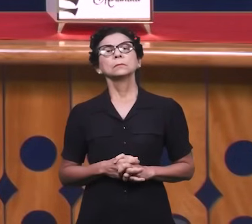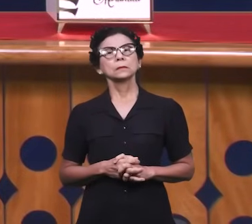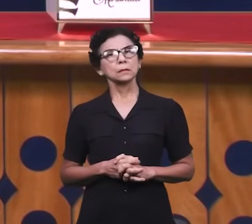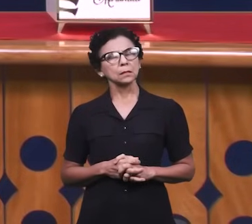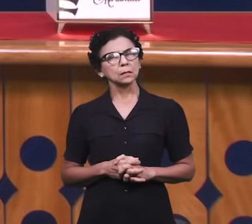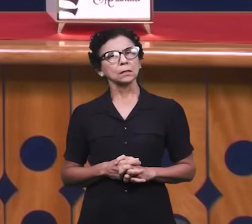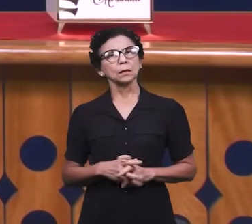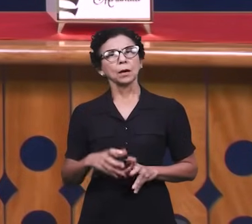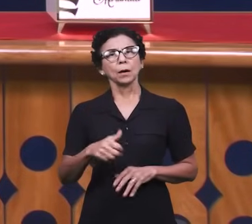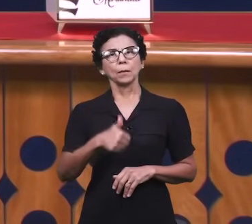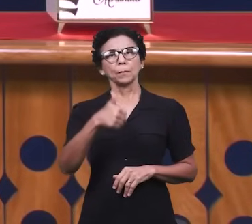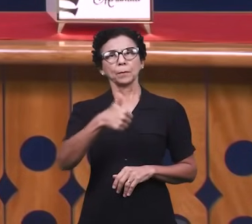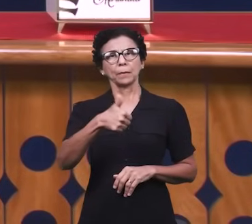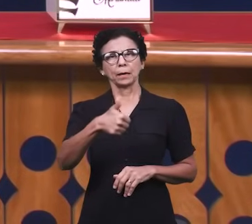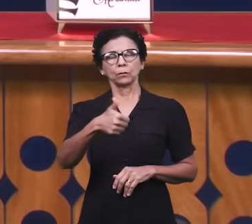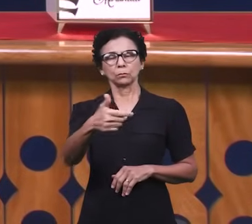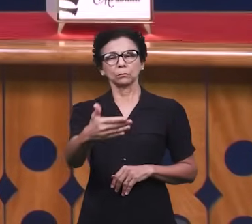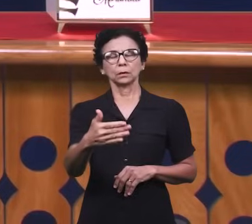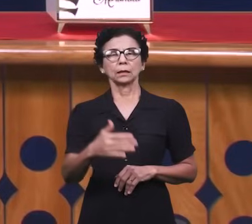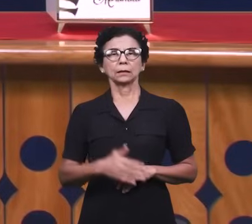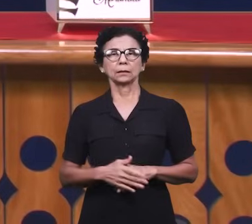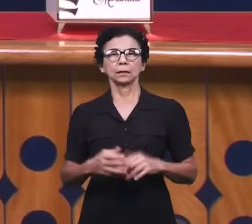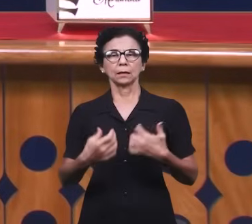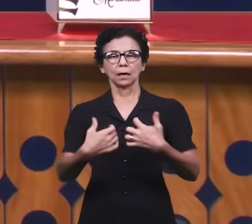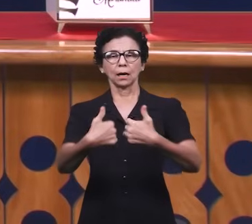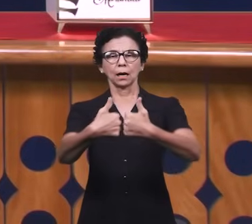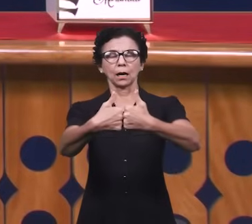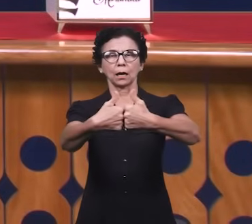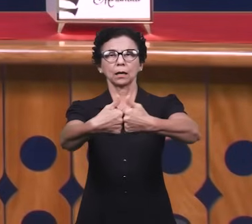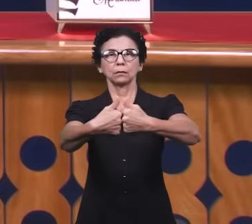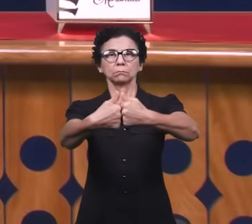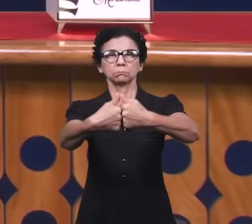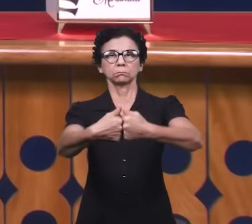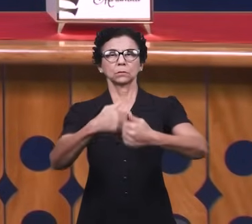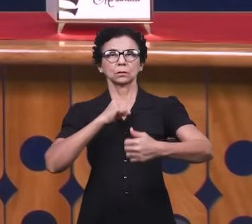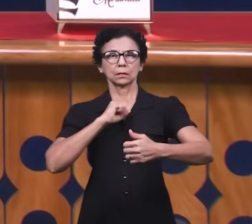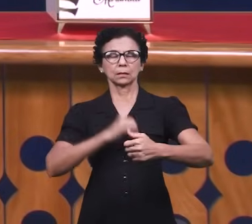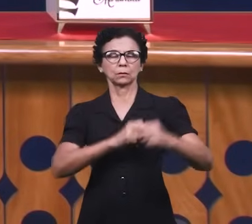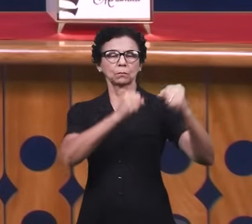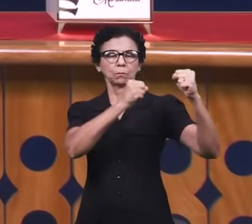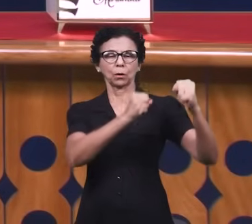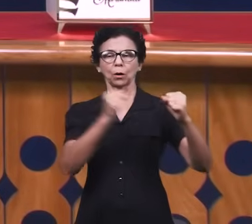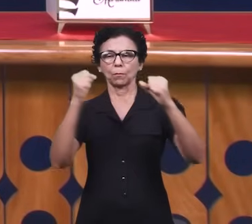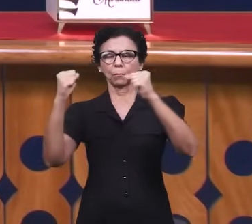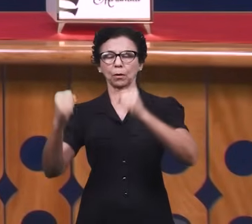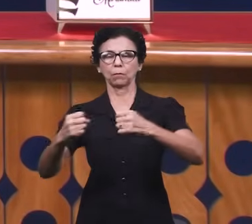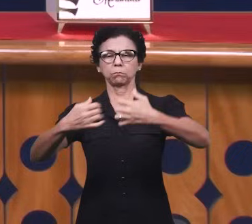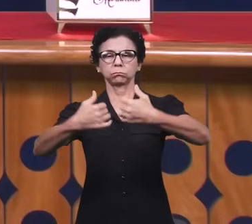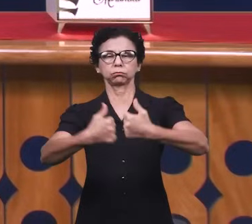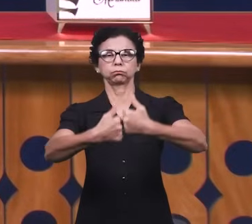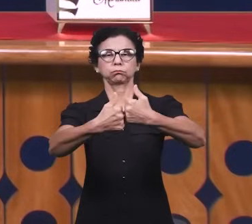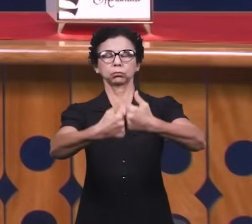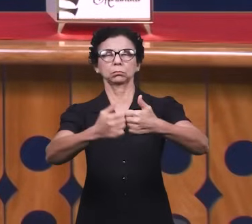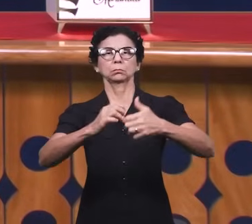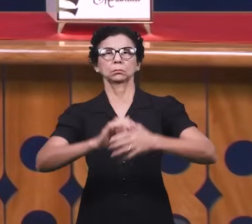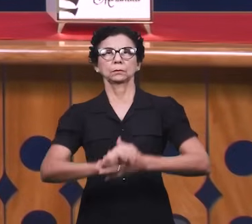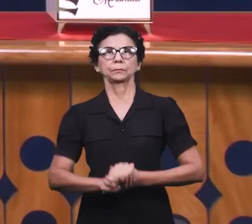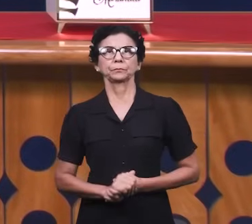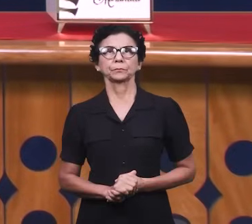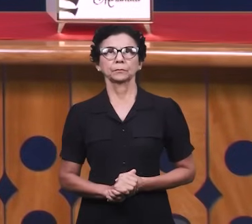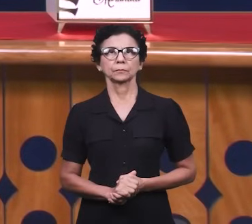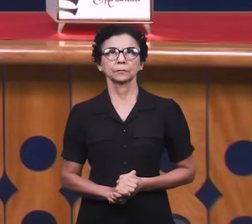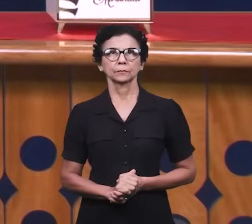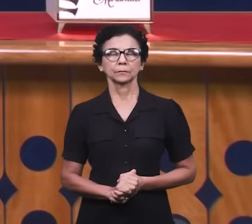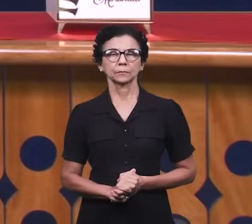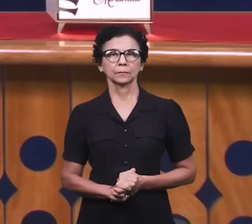à frente. Os sacerdotes com a arca, em primeiro lugar os armados, depois os